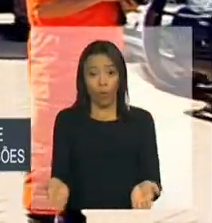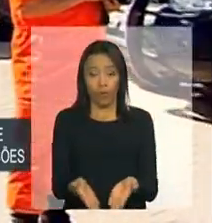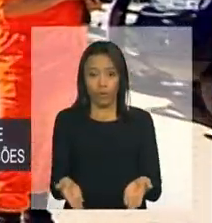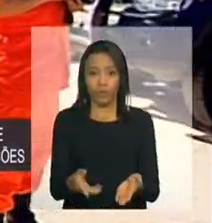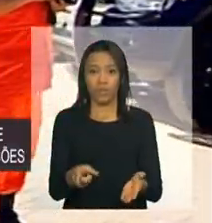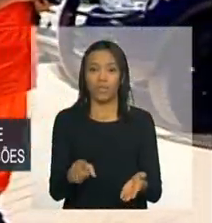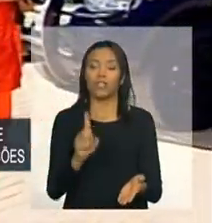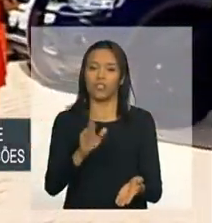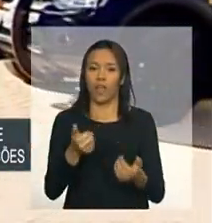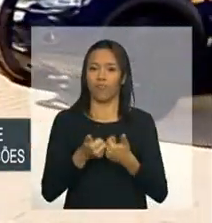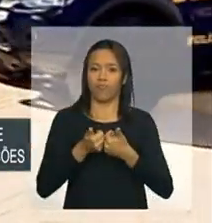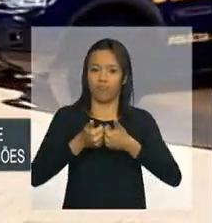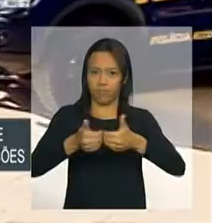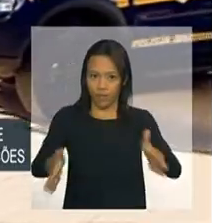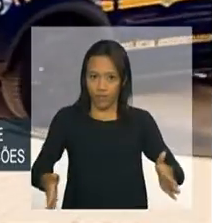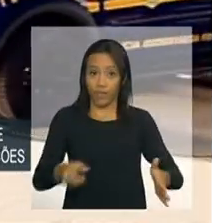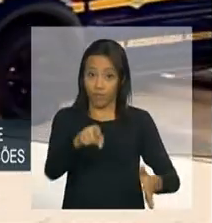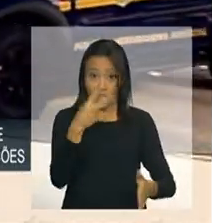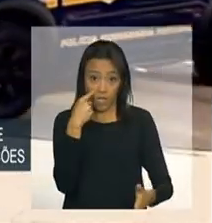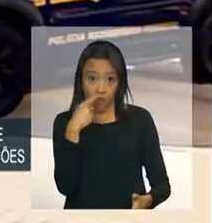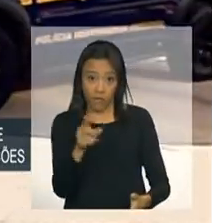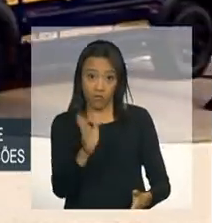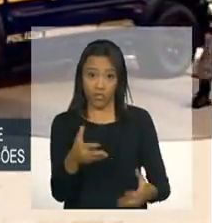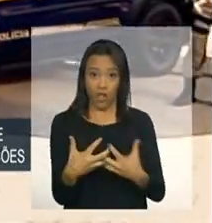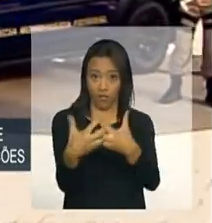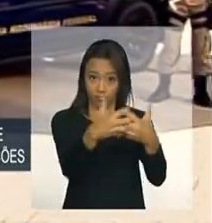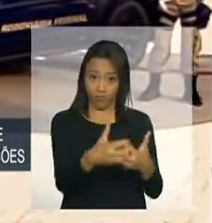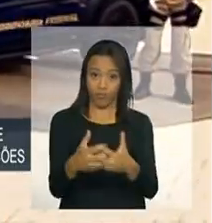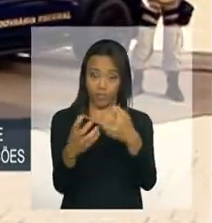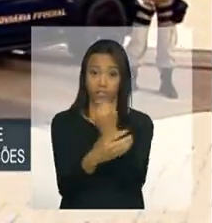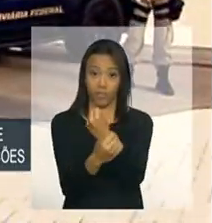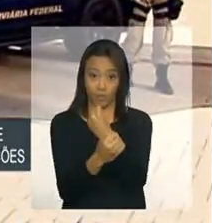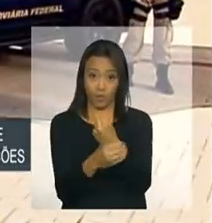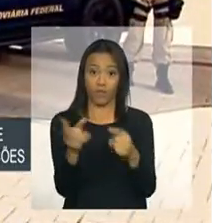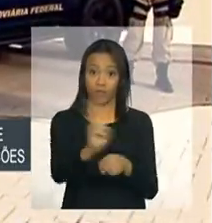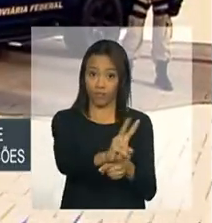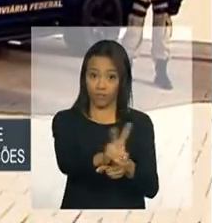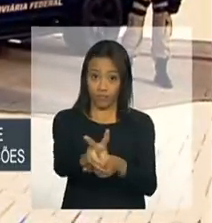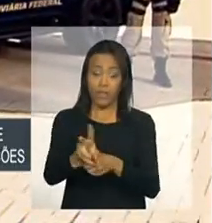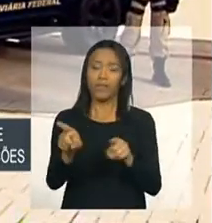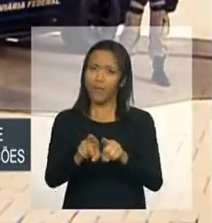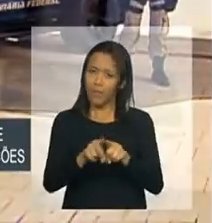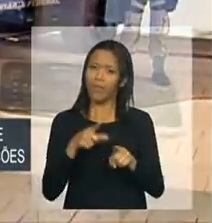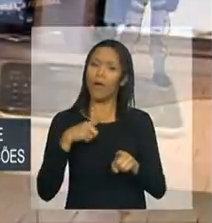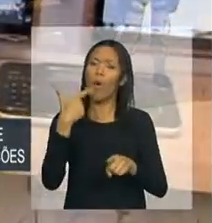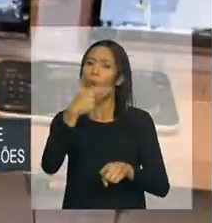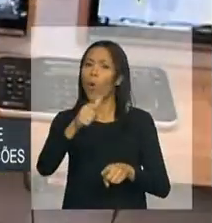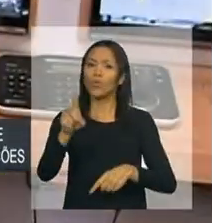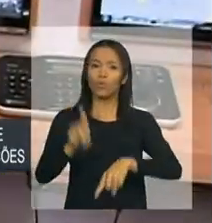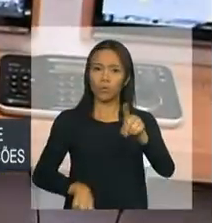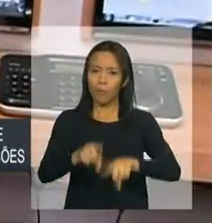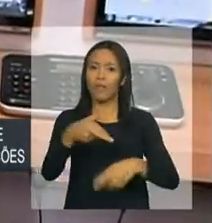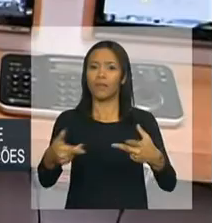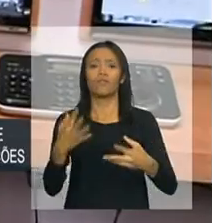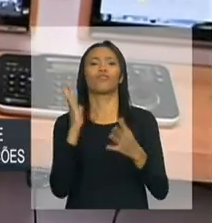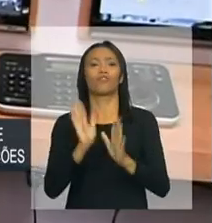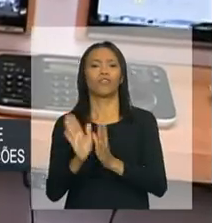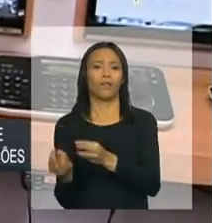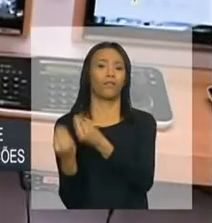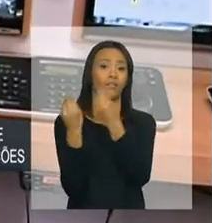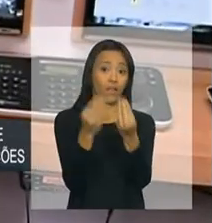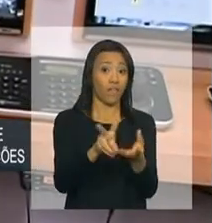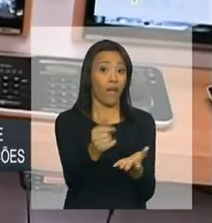centro de comando móvel como você pode ver também estão sendo entregues outros equipamentos que vão ajudar na